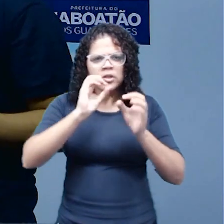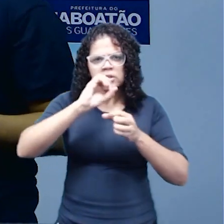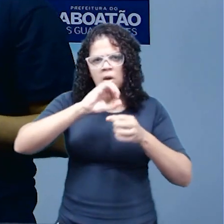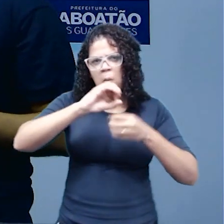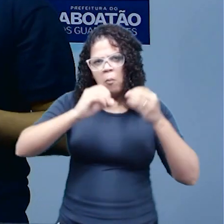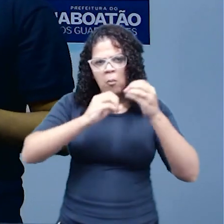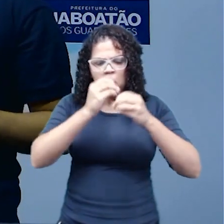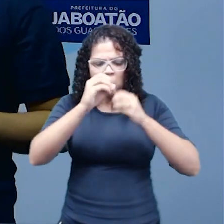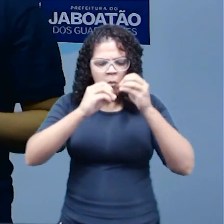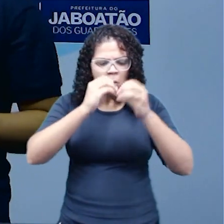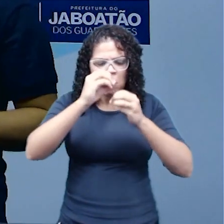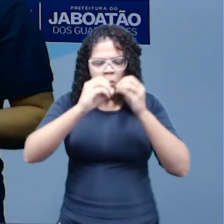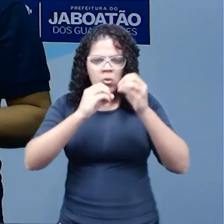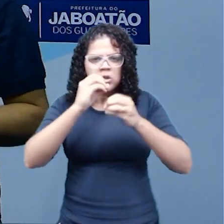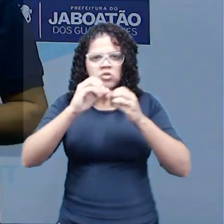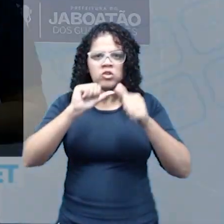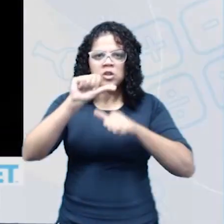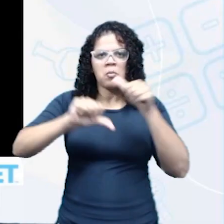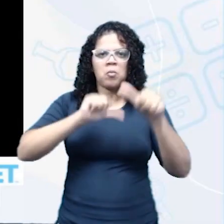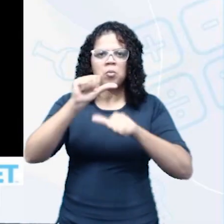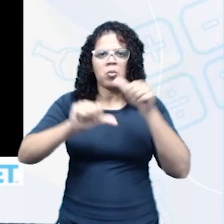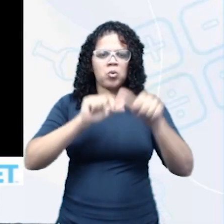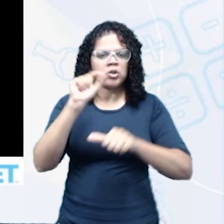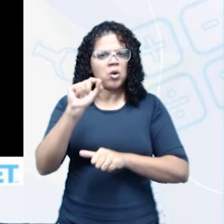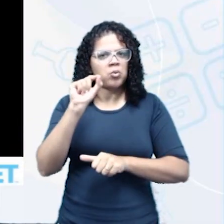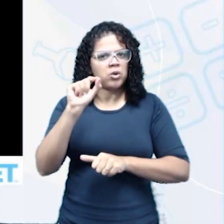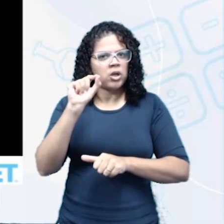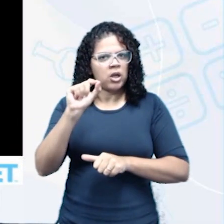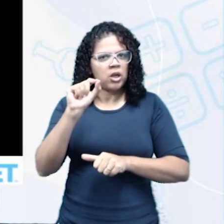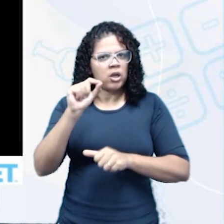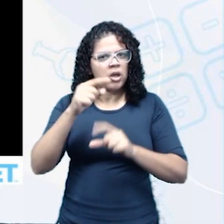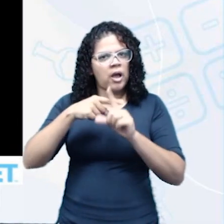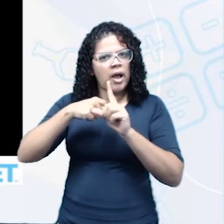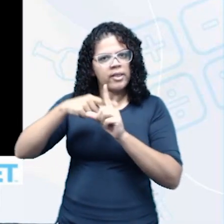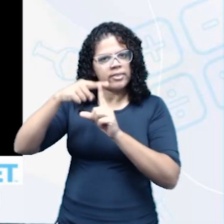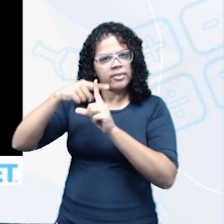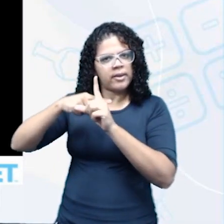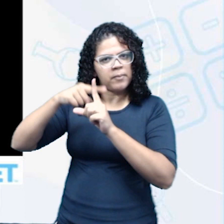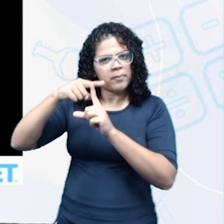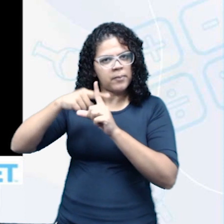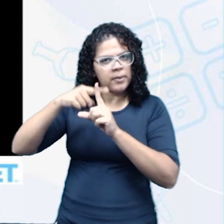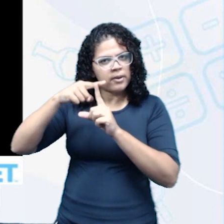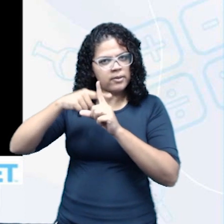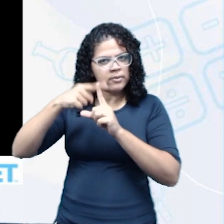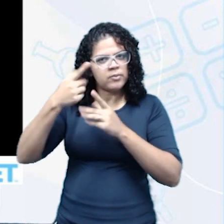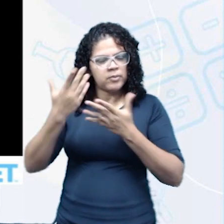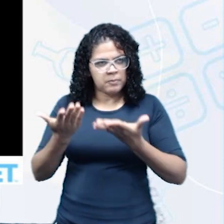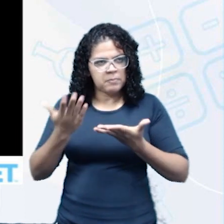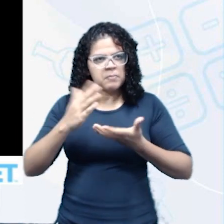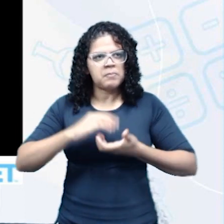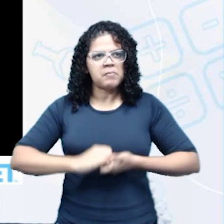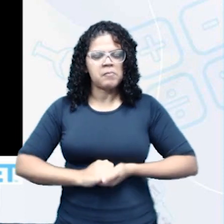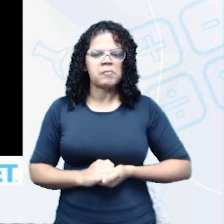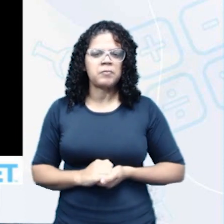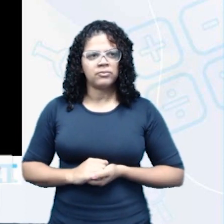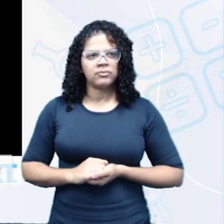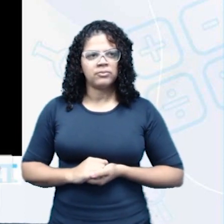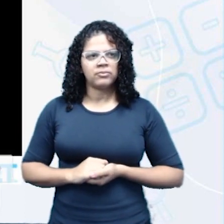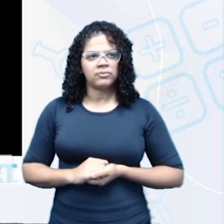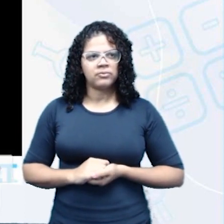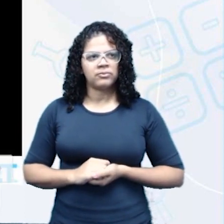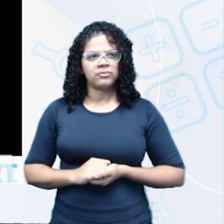modifica uma coisa interessante que é a temperatura. Vamos lá? Deixa eu mostrar